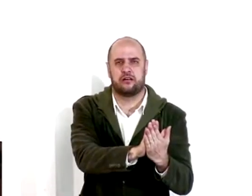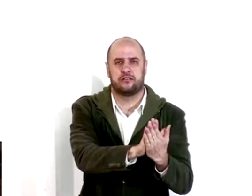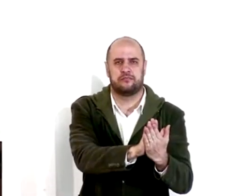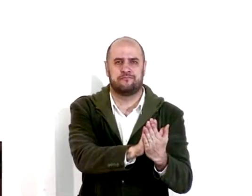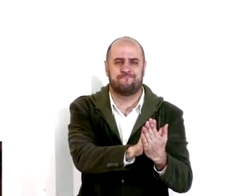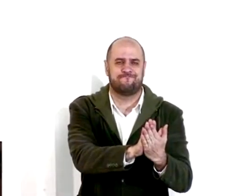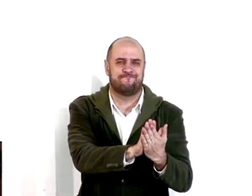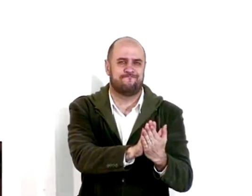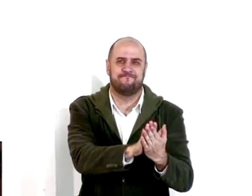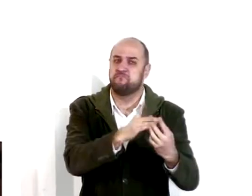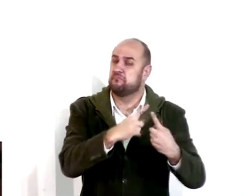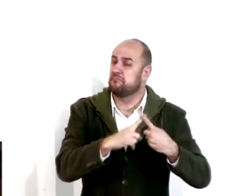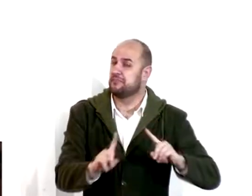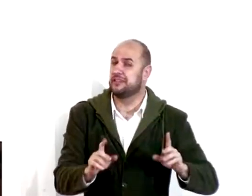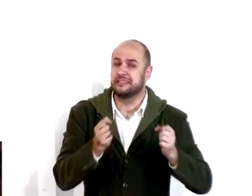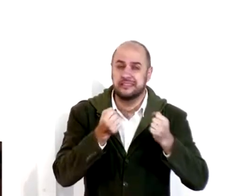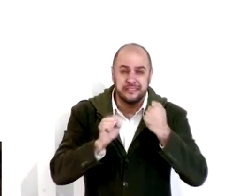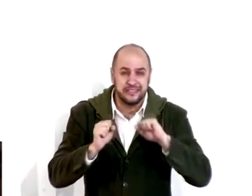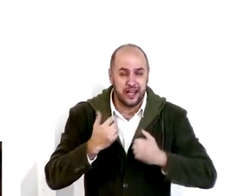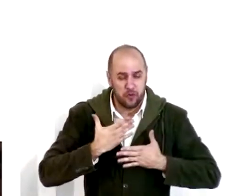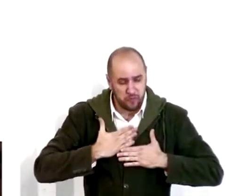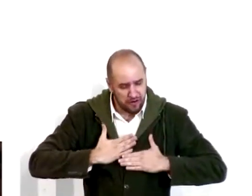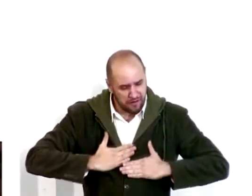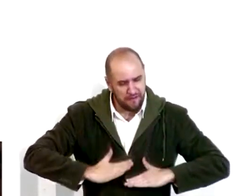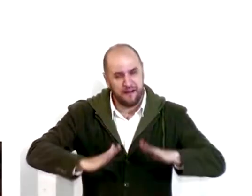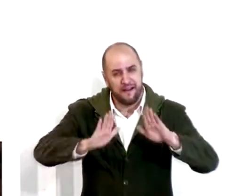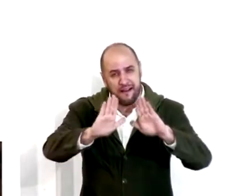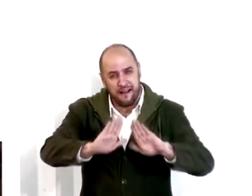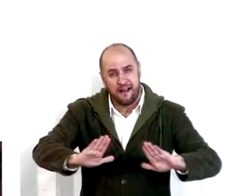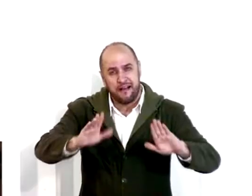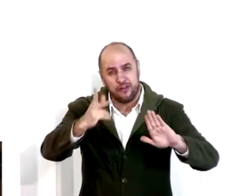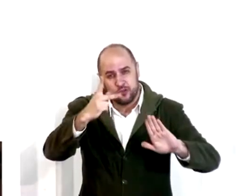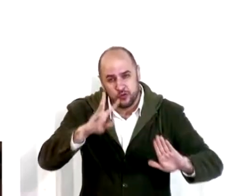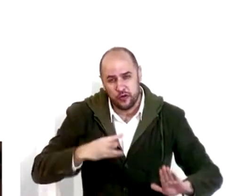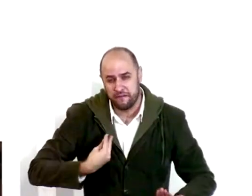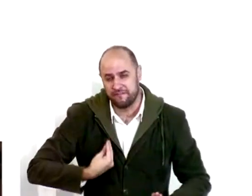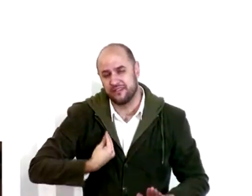Mas que este salmo aquiete o teu coração.